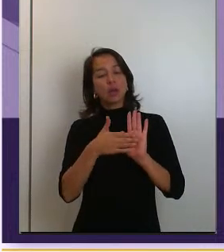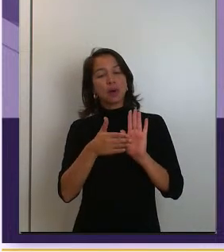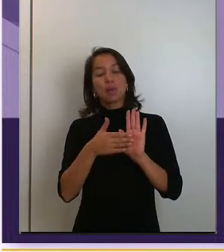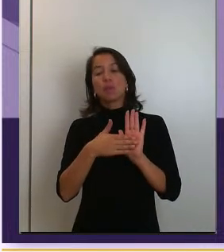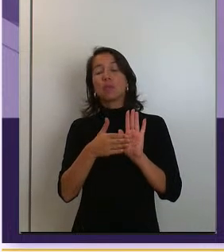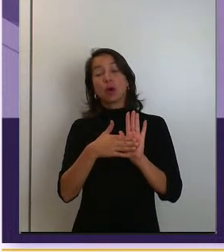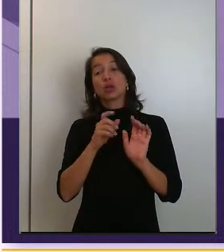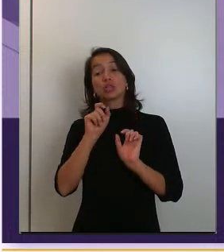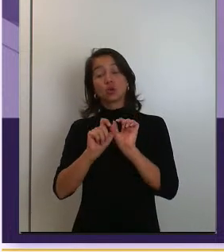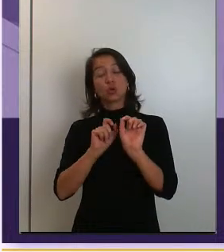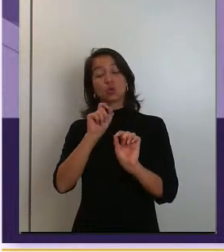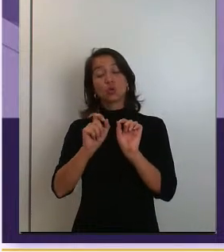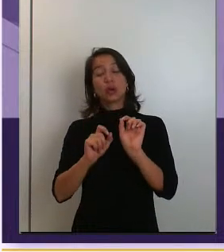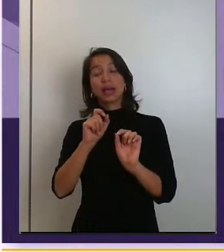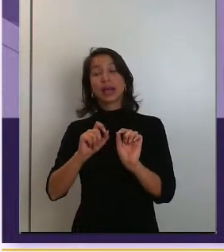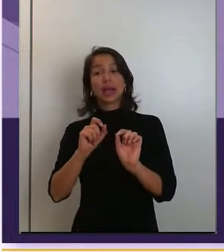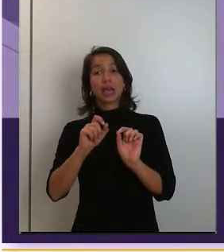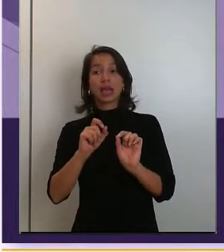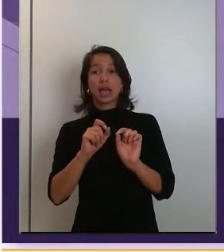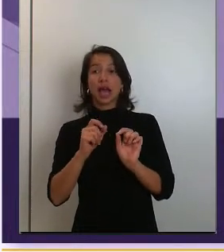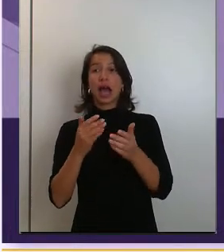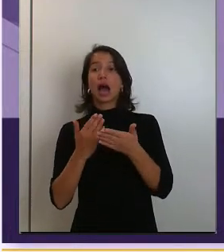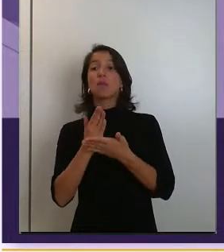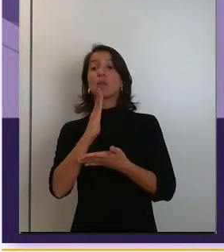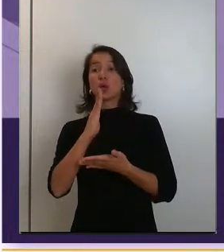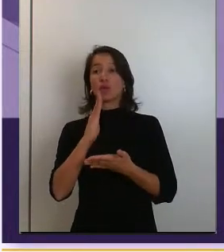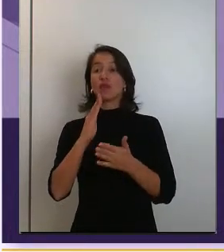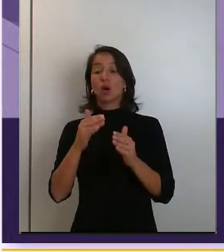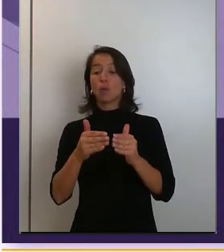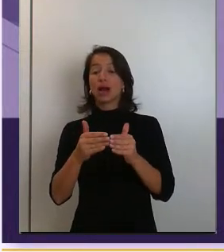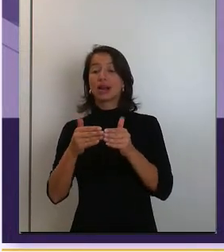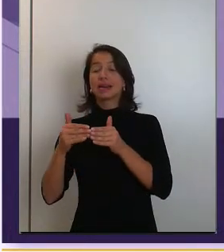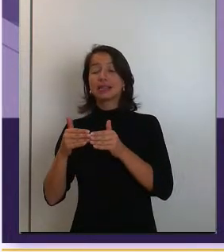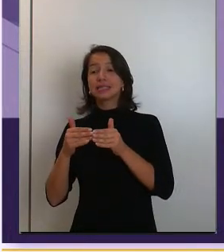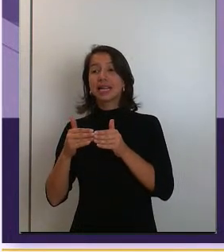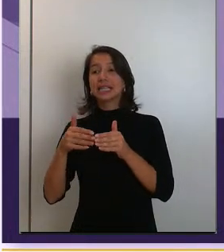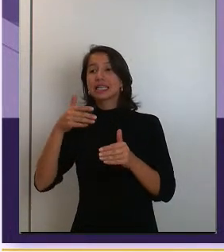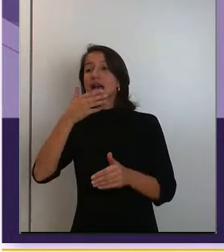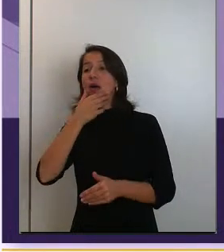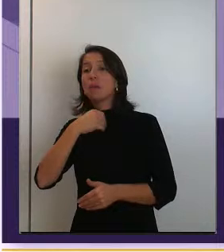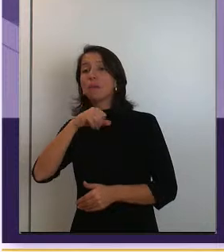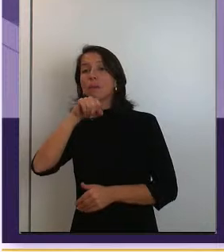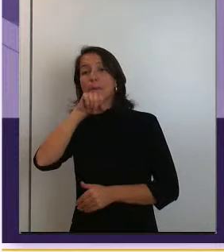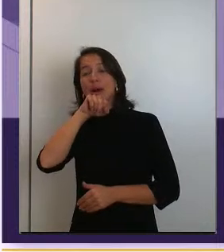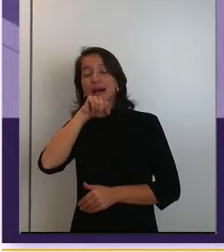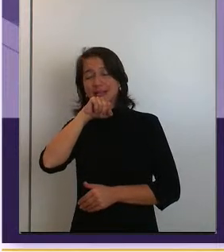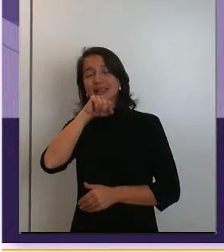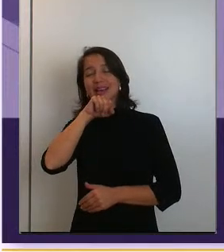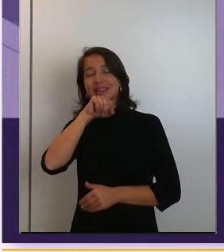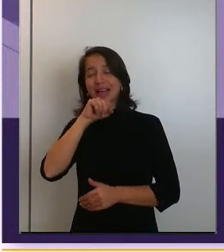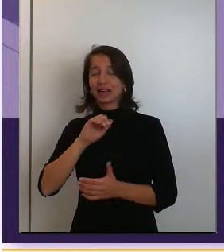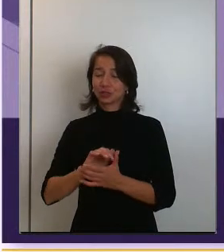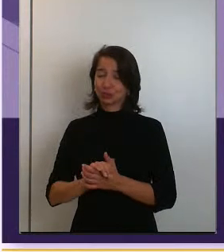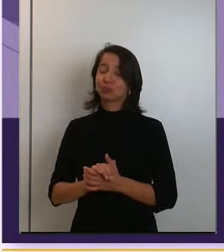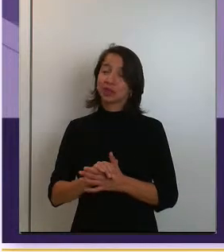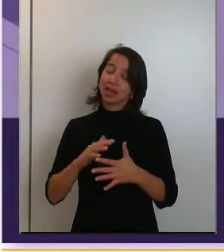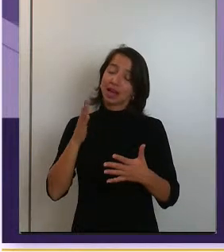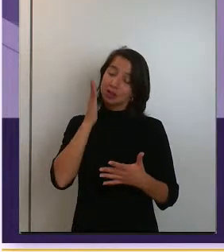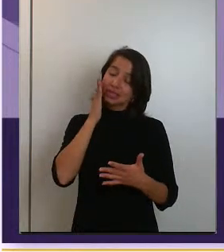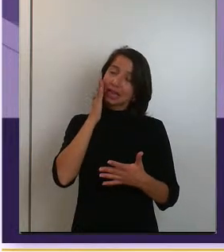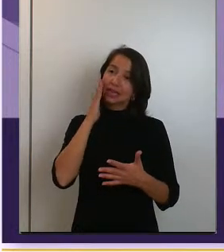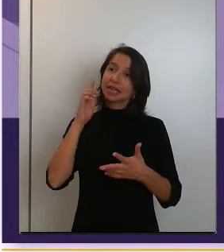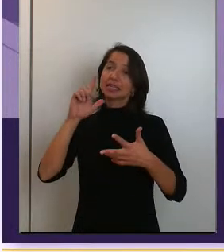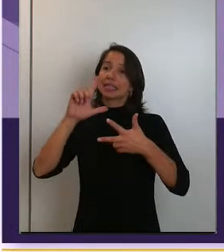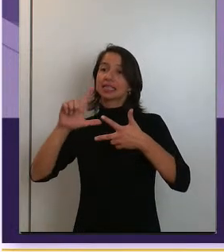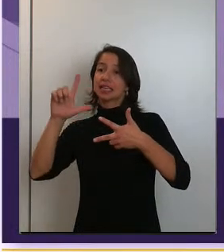é propor, né? A gente não está talvez no melhor momento possível para algumas discussões legislativas, mas visa, por exemplo,